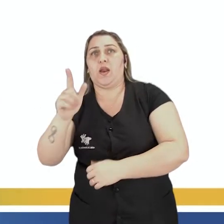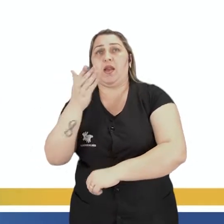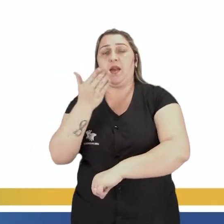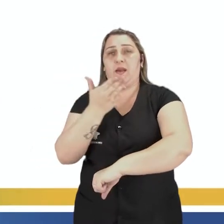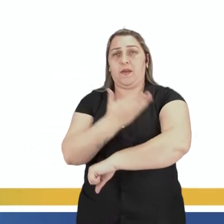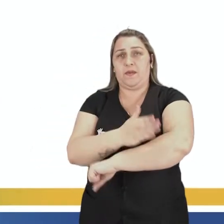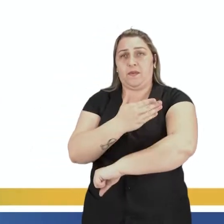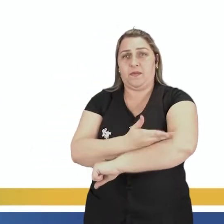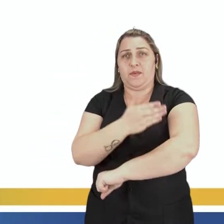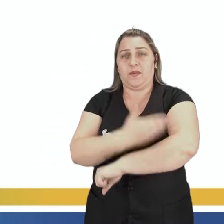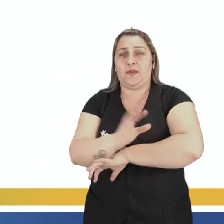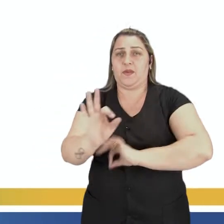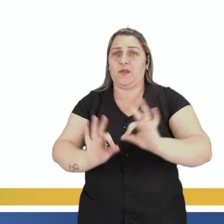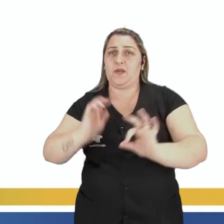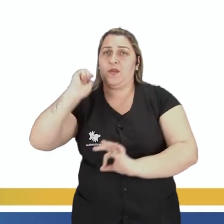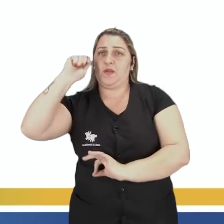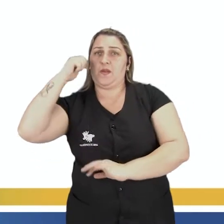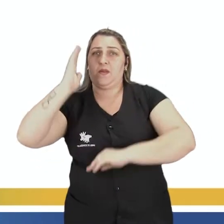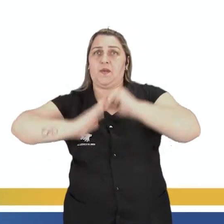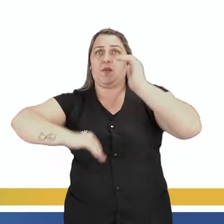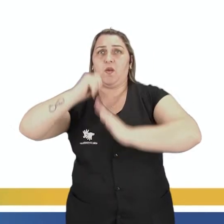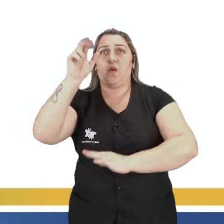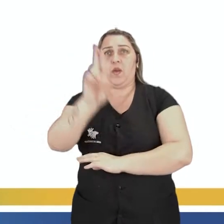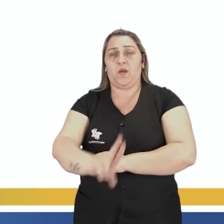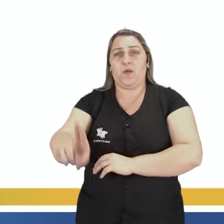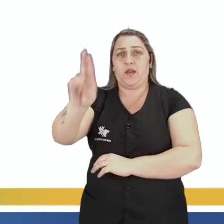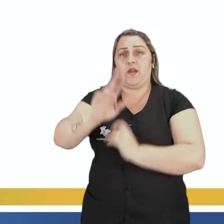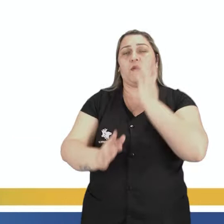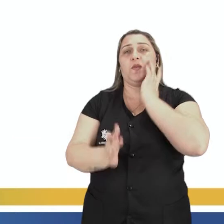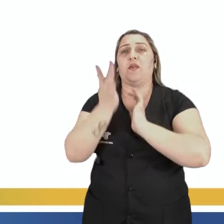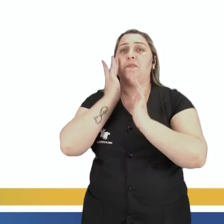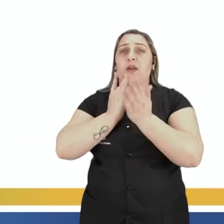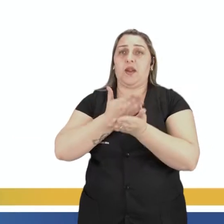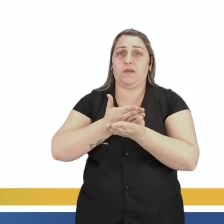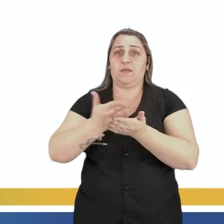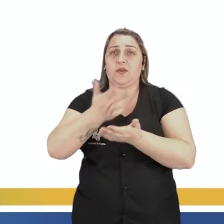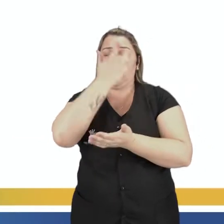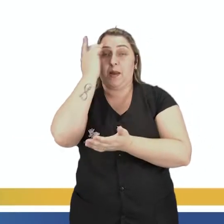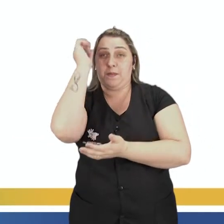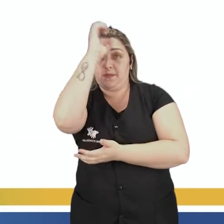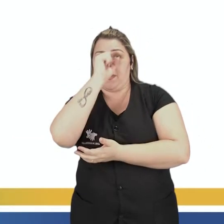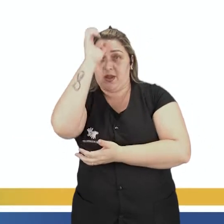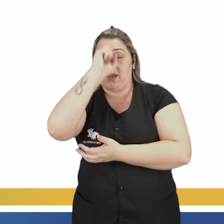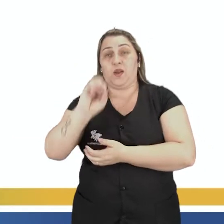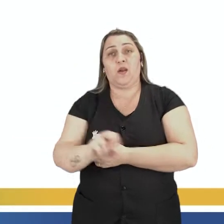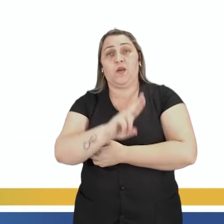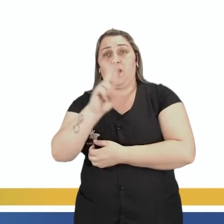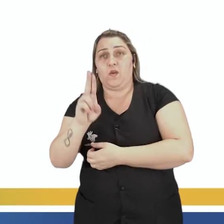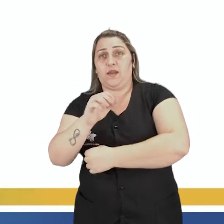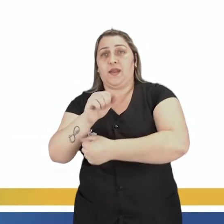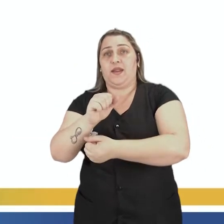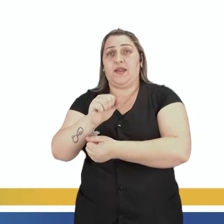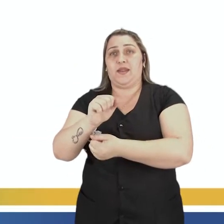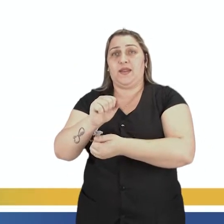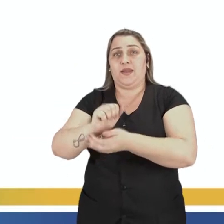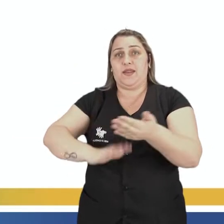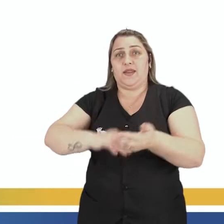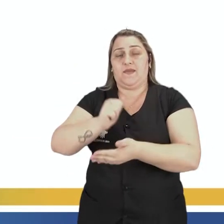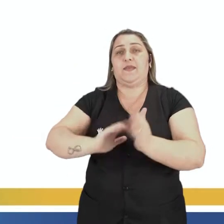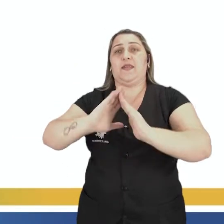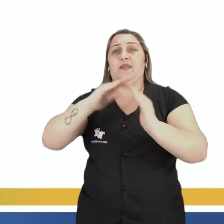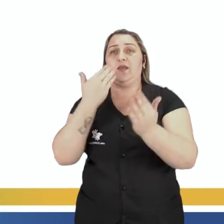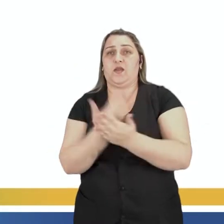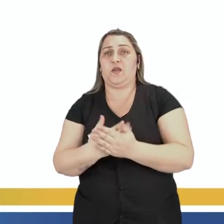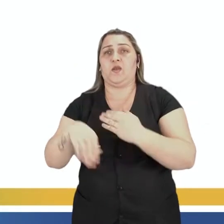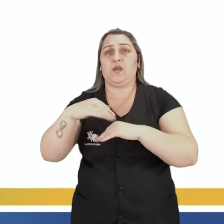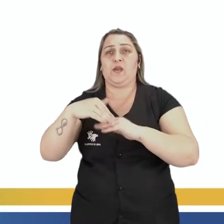atores profissionais ou na utilização do teatro para iniciantes, ou mesmo nas atividades escolares.